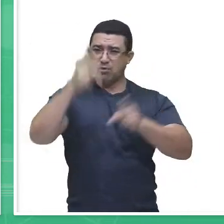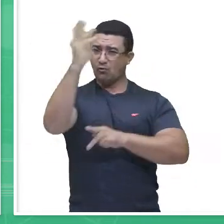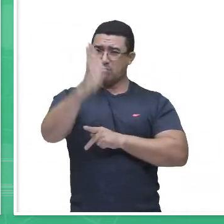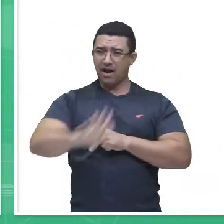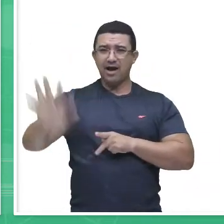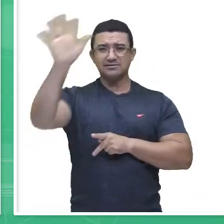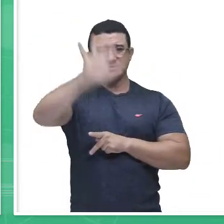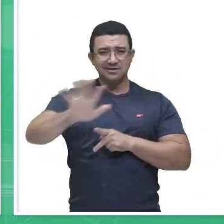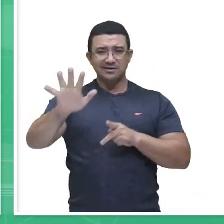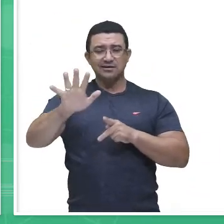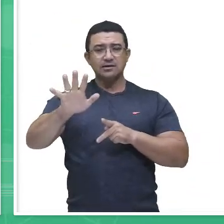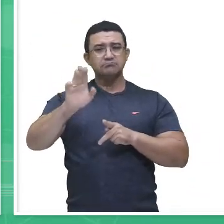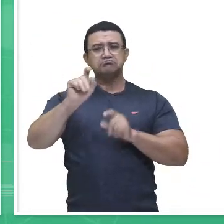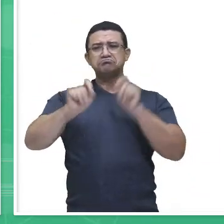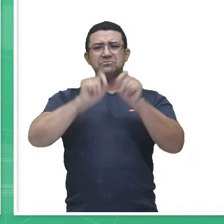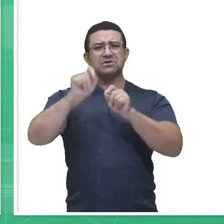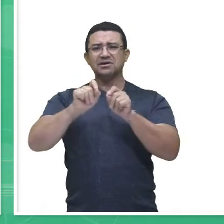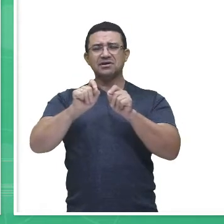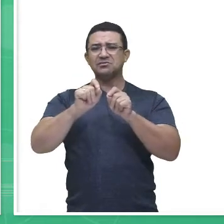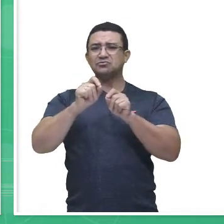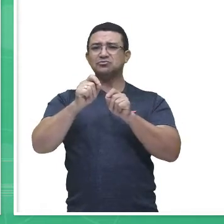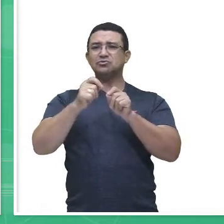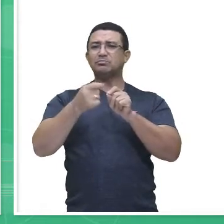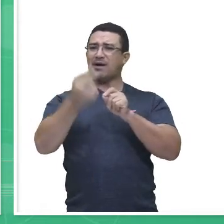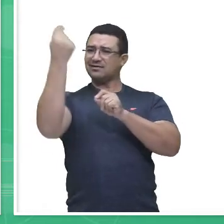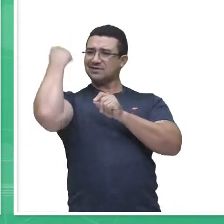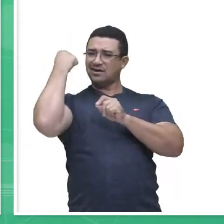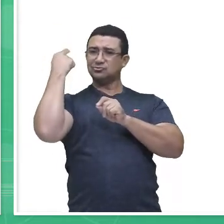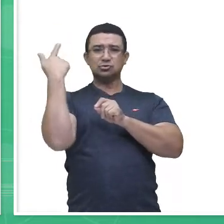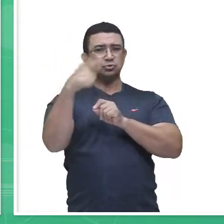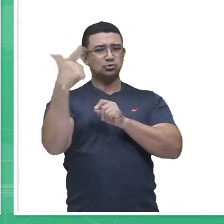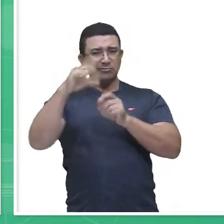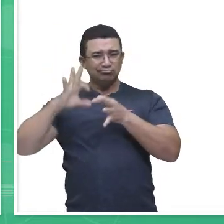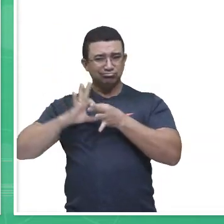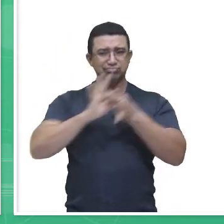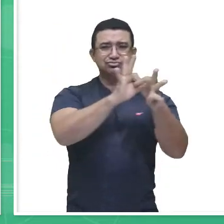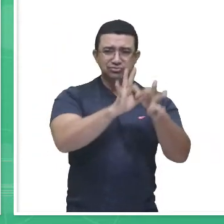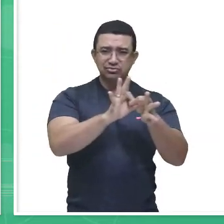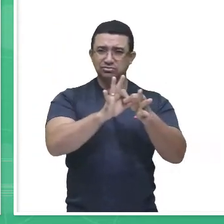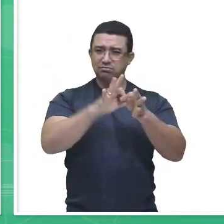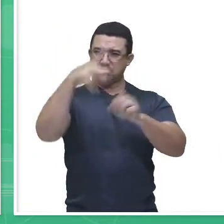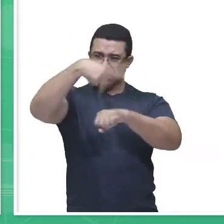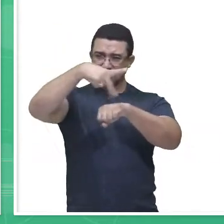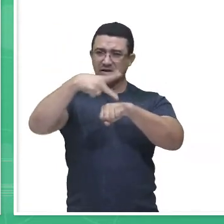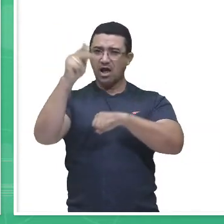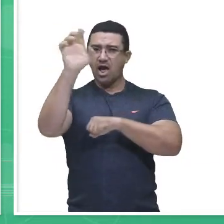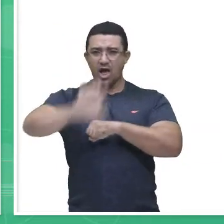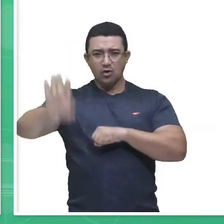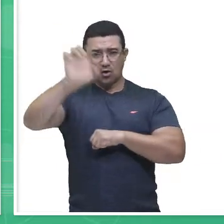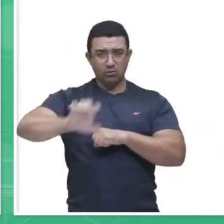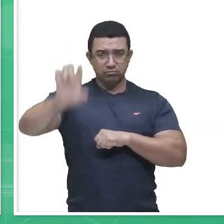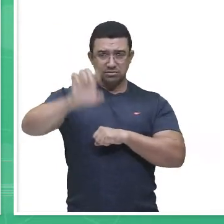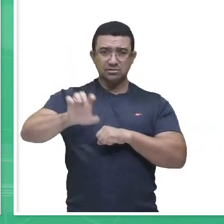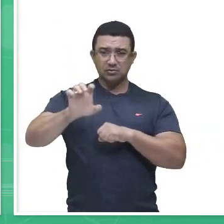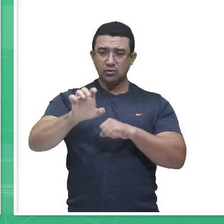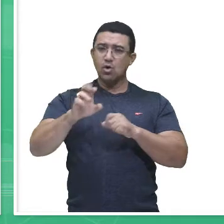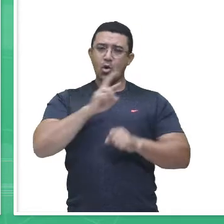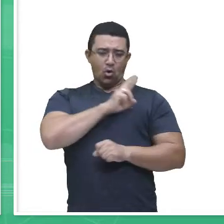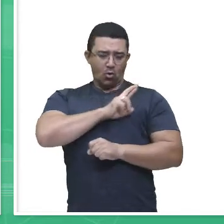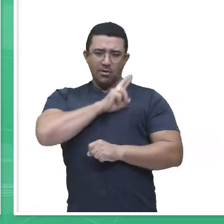né? Que não é mais ligado ao povo europeu, um país que deixou de ser colônia. Então o romantismo vem para nos